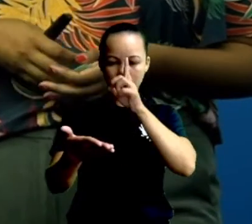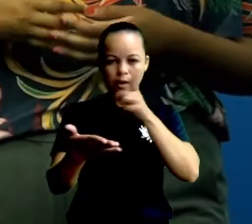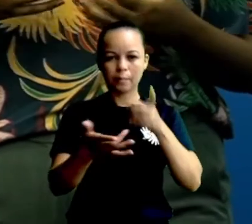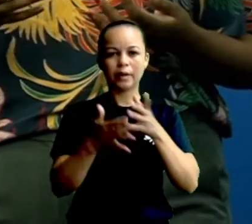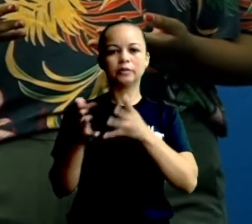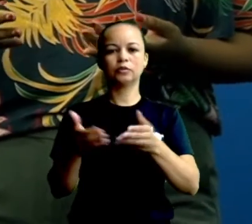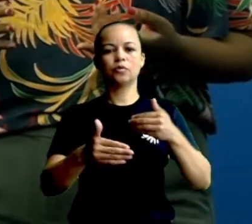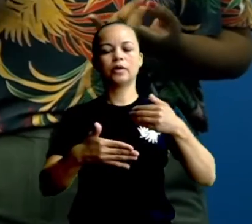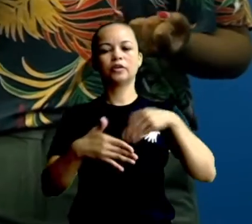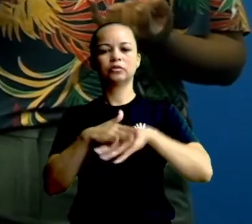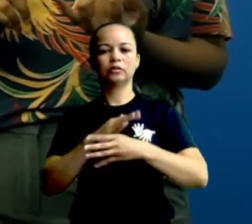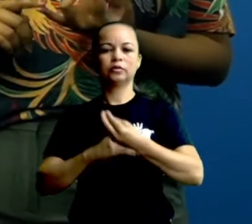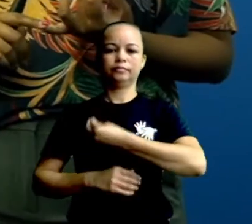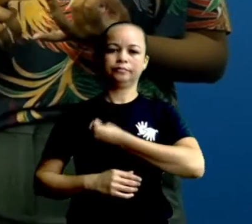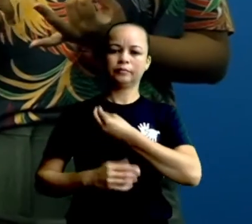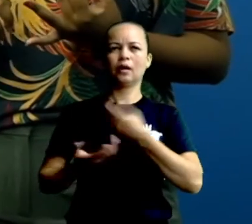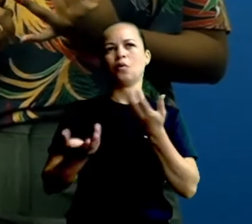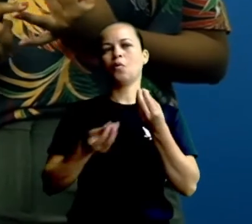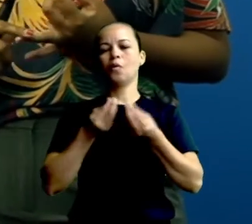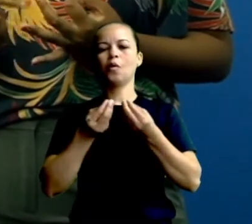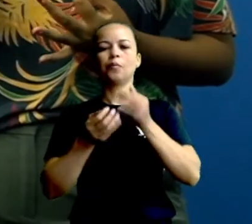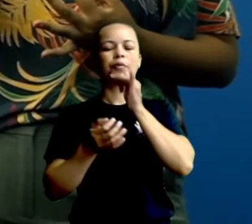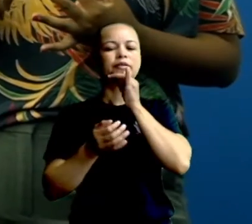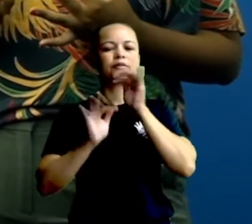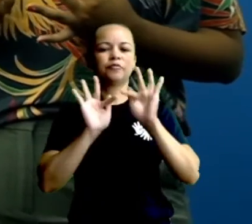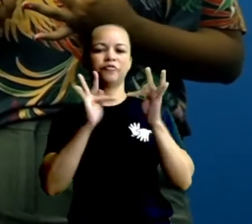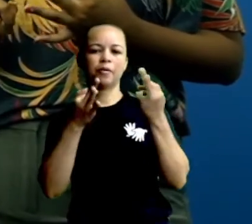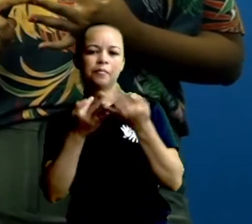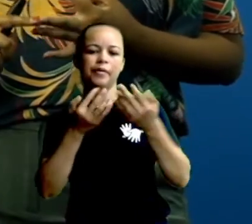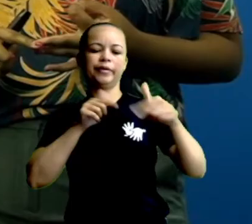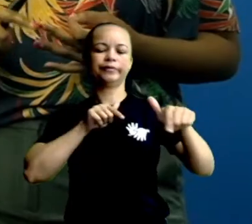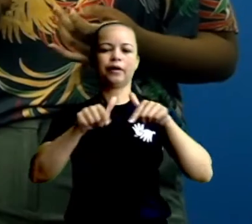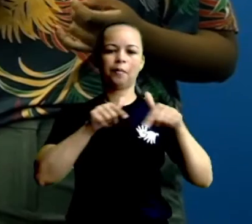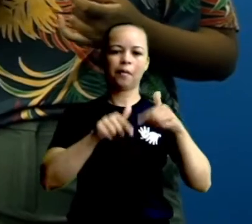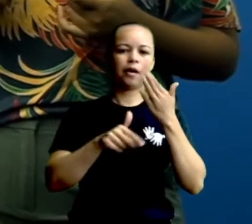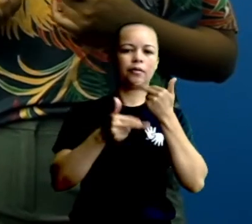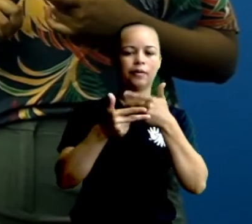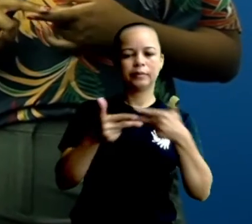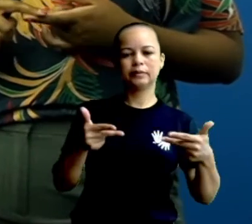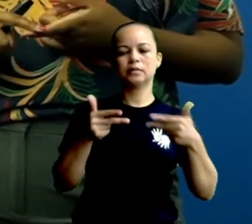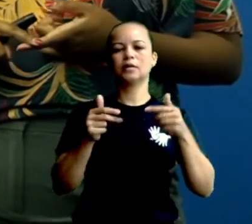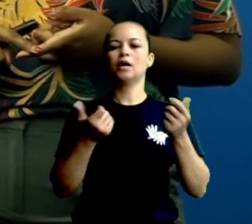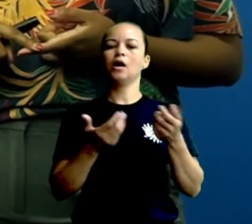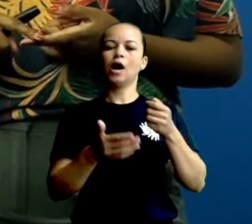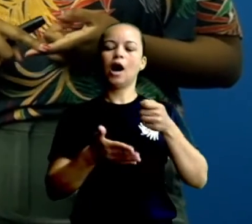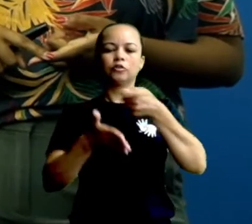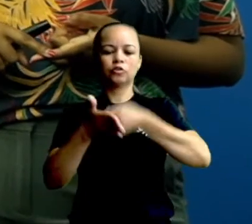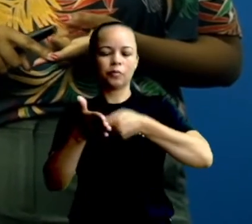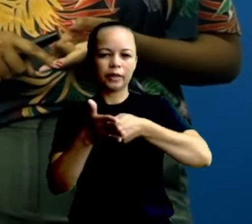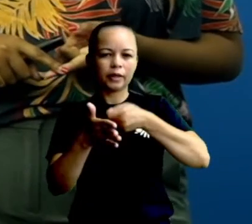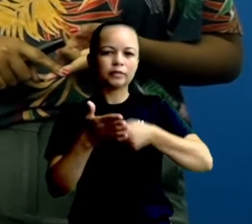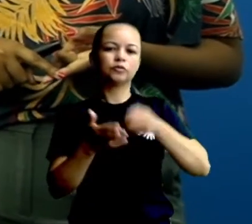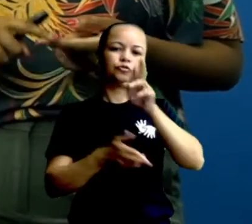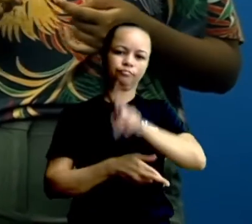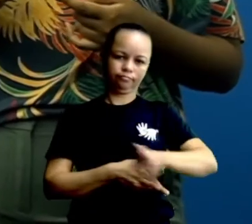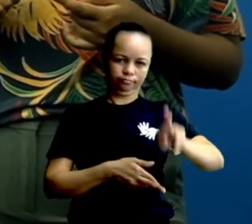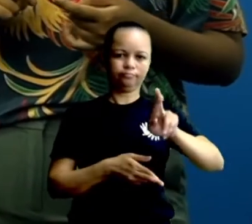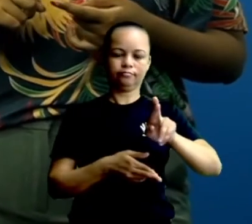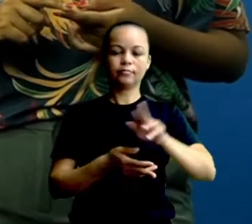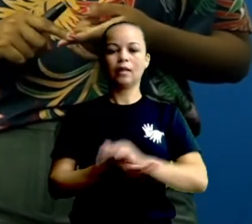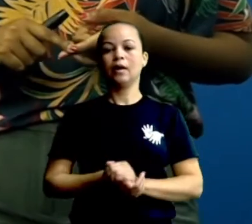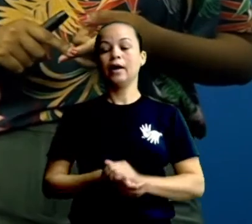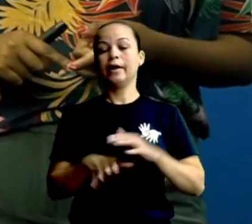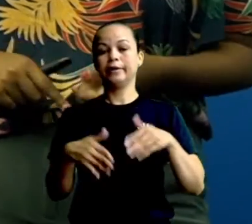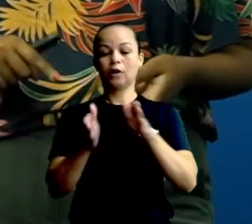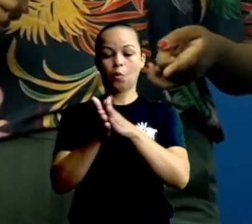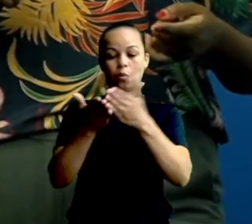de aspectos da vida, como família, trabalho, alimentação, as obrigações religiosas. Então,